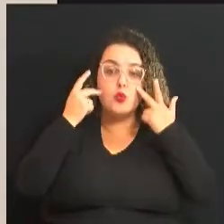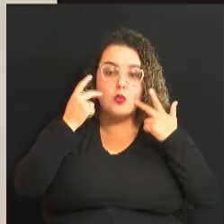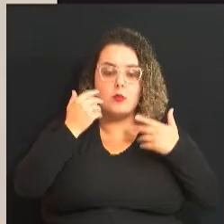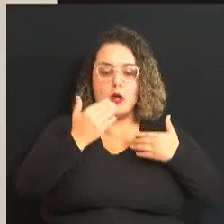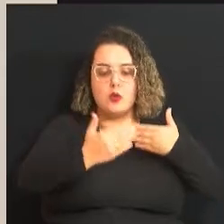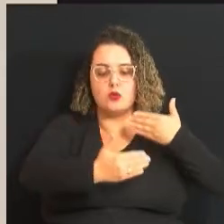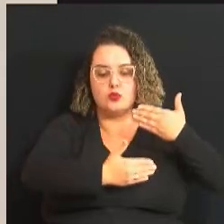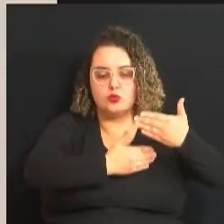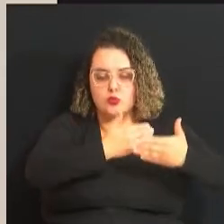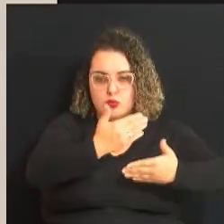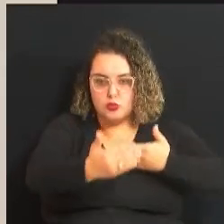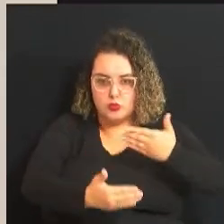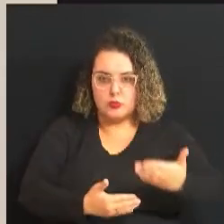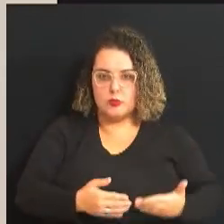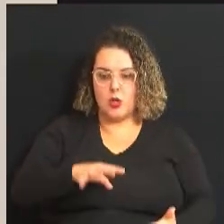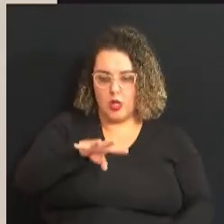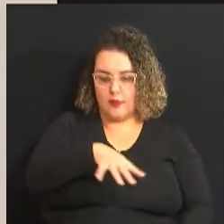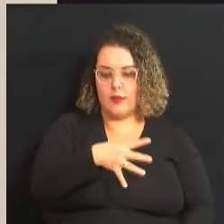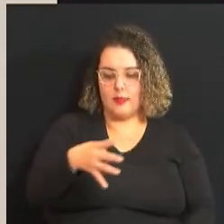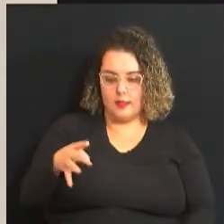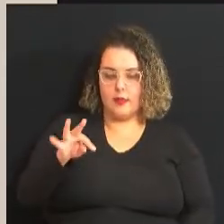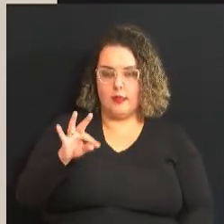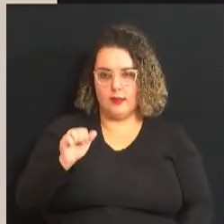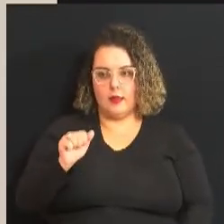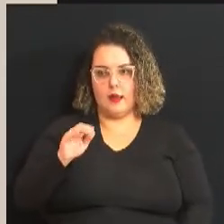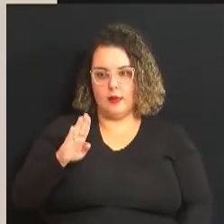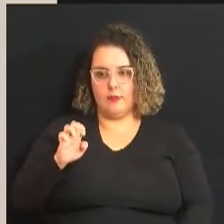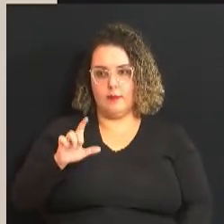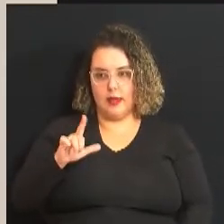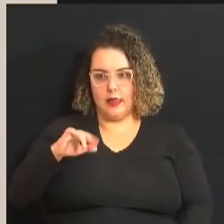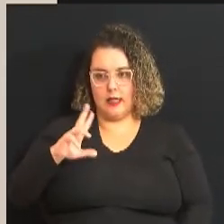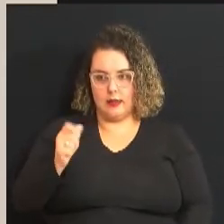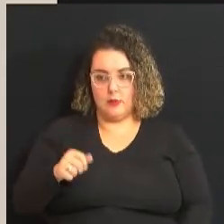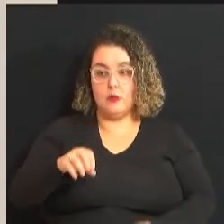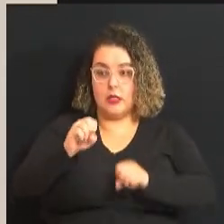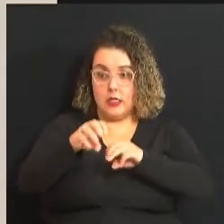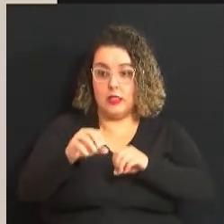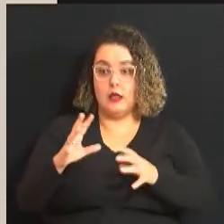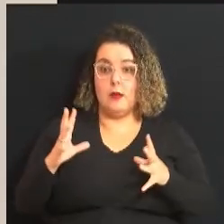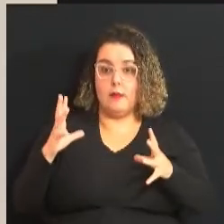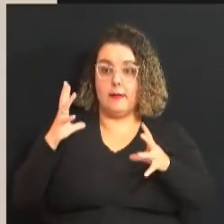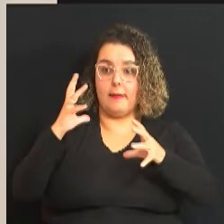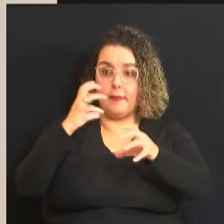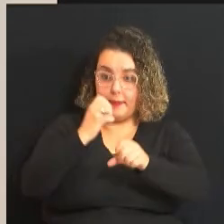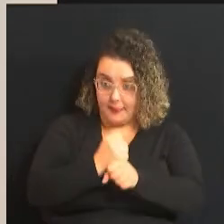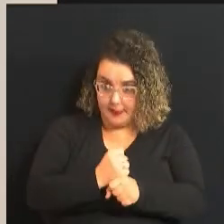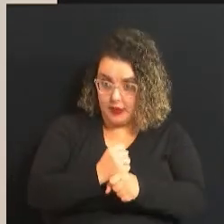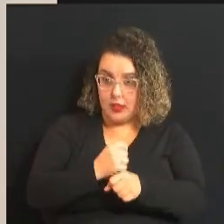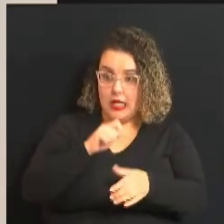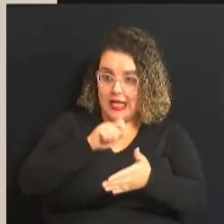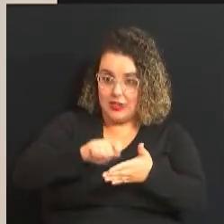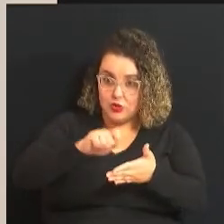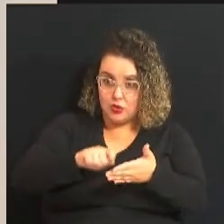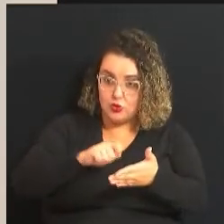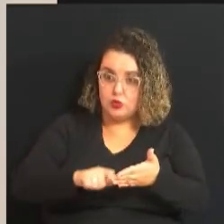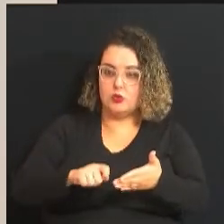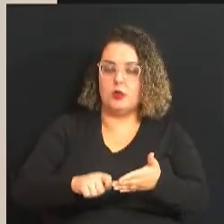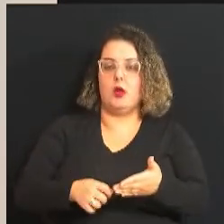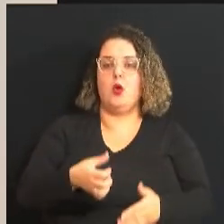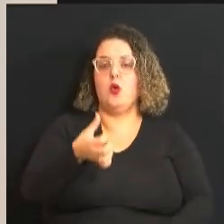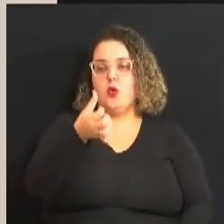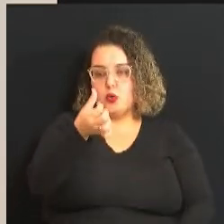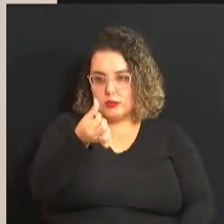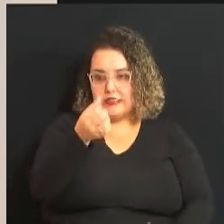exemplo, o método da tabelinha, para que a gente ensine a mulher a calcular, ela tem que trazer anotado os 6